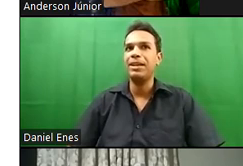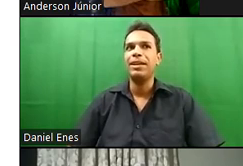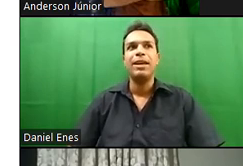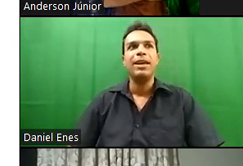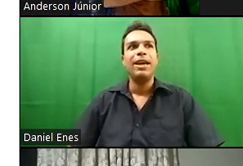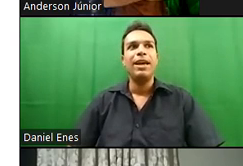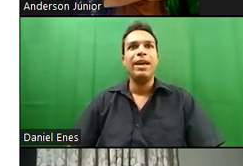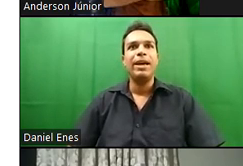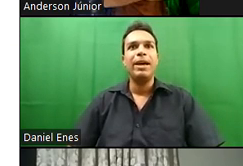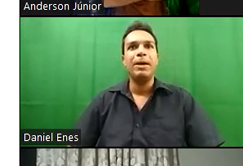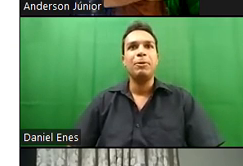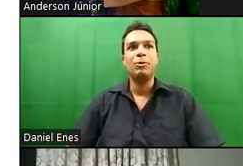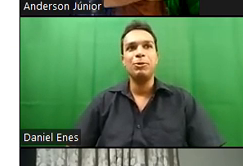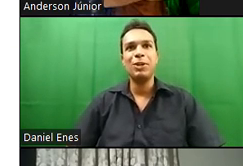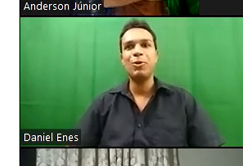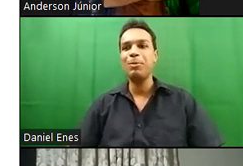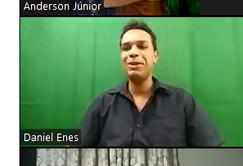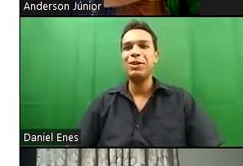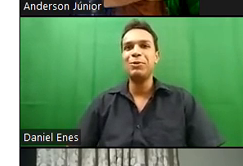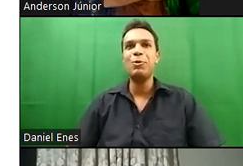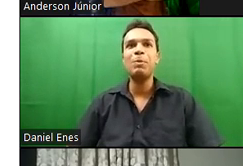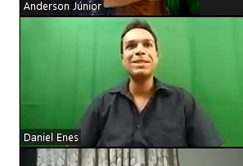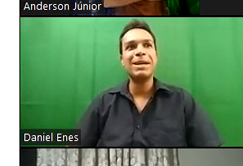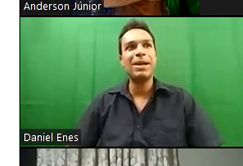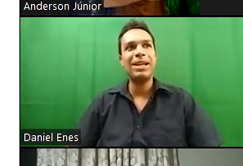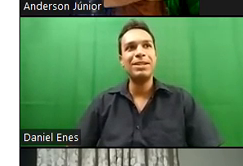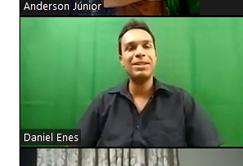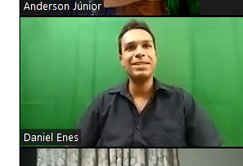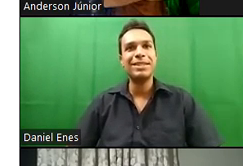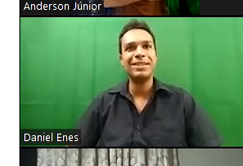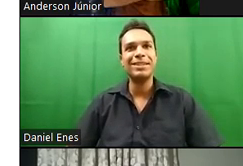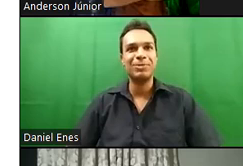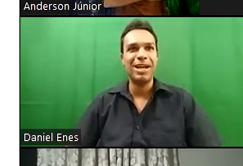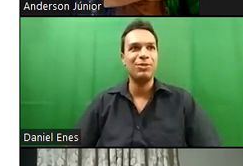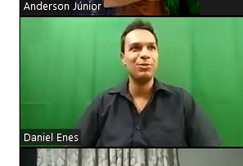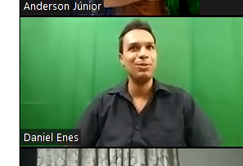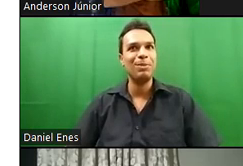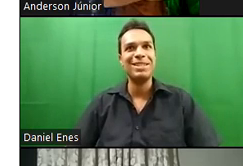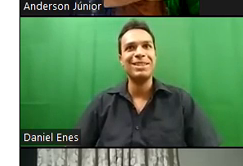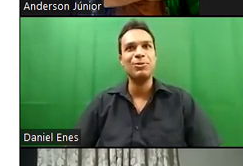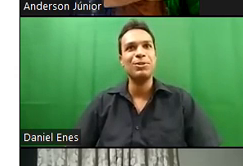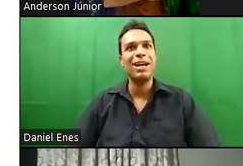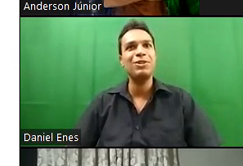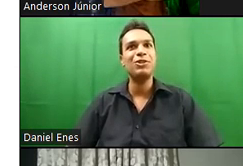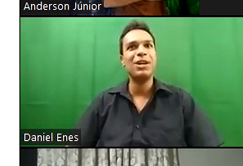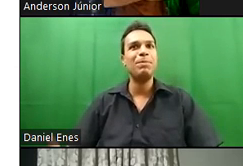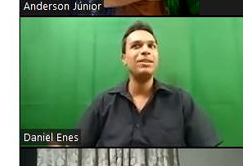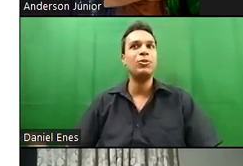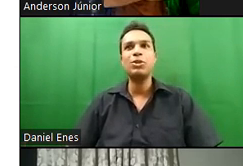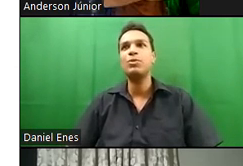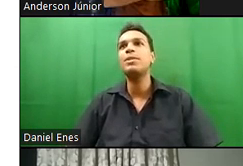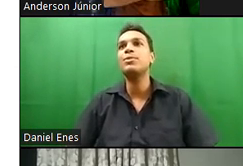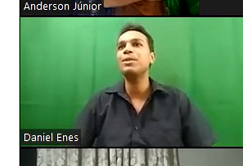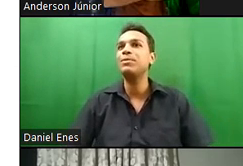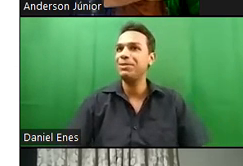gravar. A gente vai gravar. Eu já vou começar a palestra, assim, no caso, quando apresentar os slides, já pegando